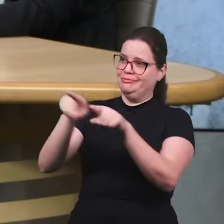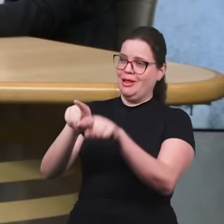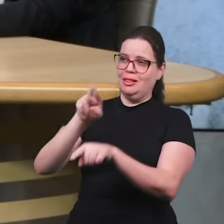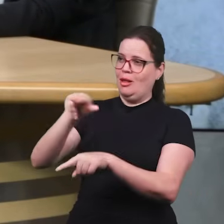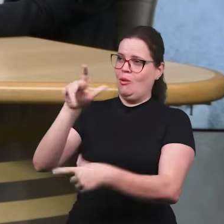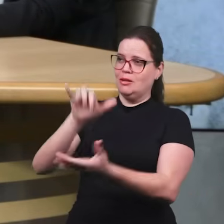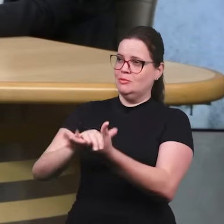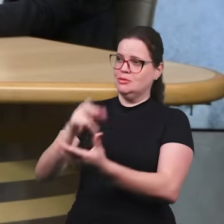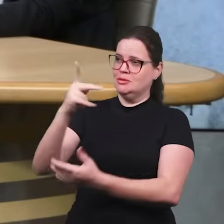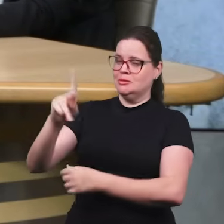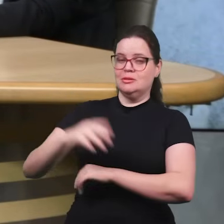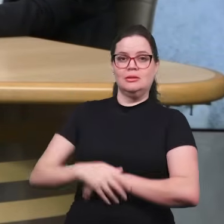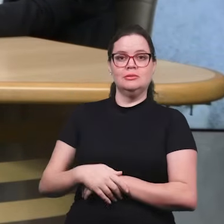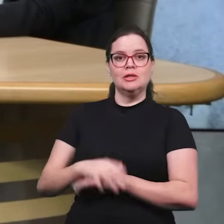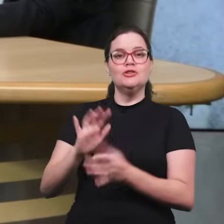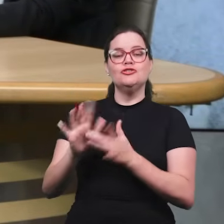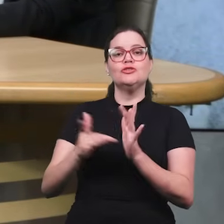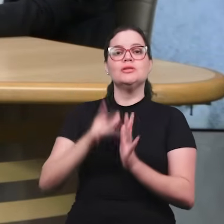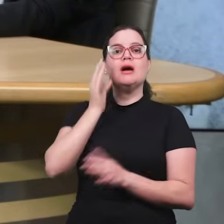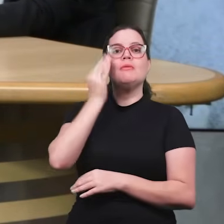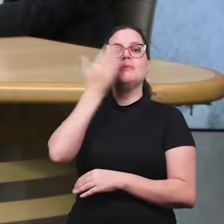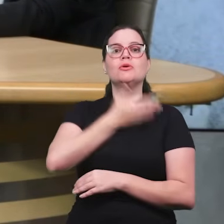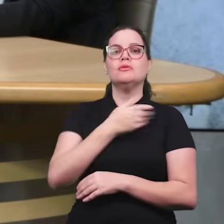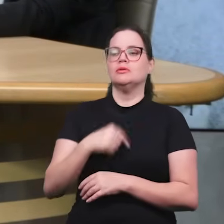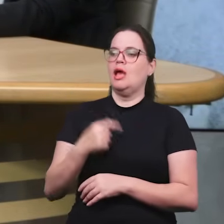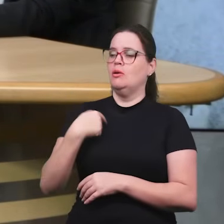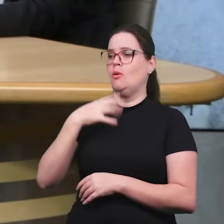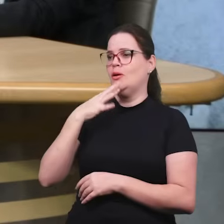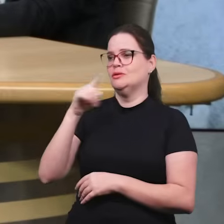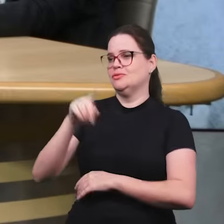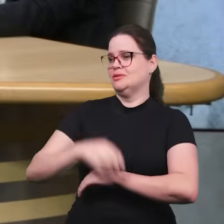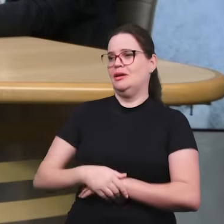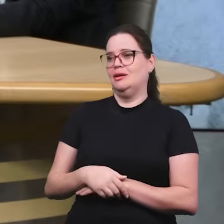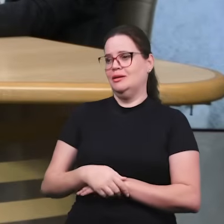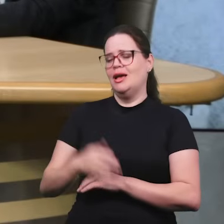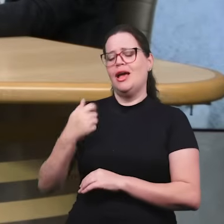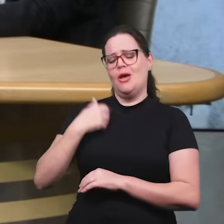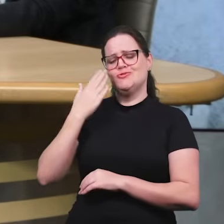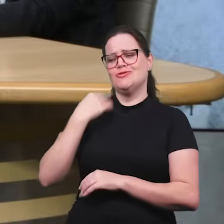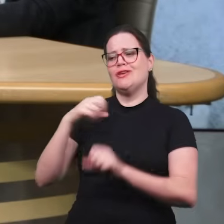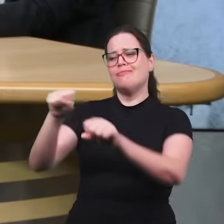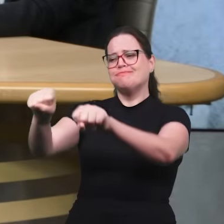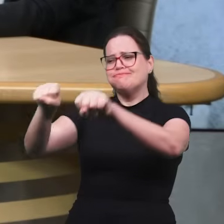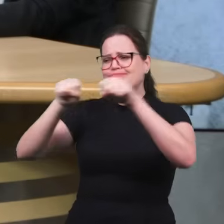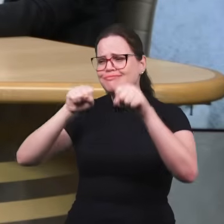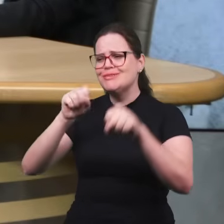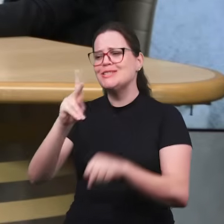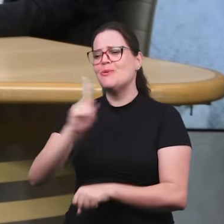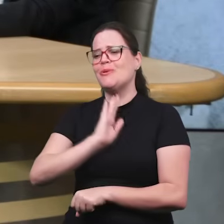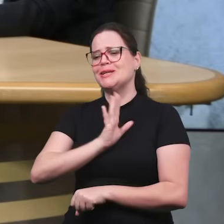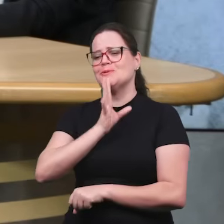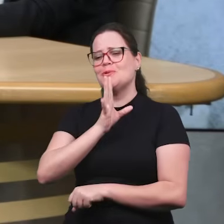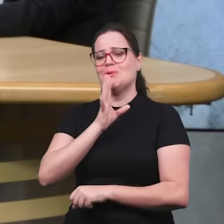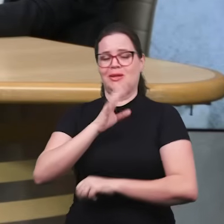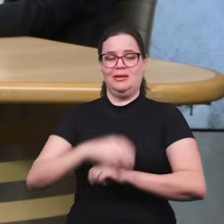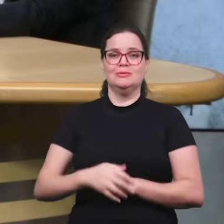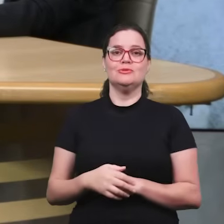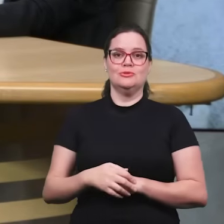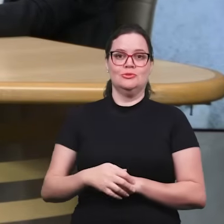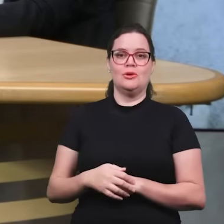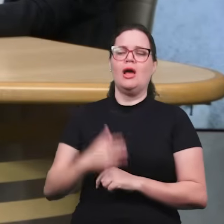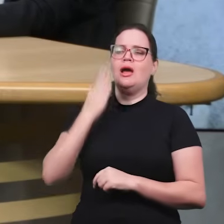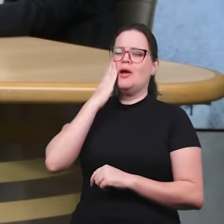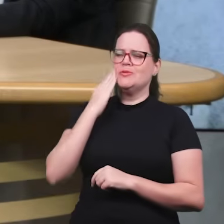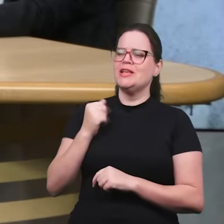teu marido, o Senhor Jesus queria mostrar o que para ela? Eu te conheço. O Senhor Jesus estava mostrando para ela que Ele